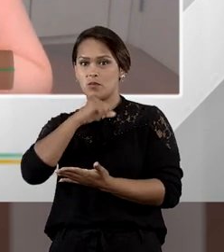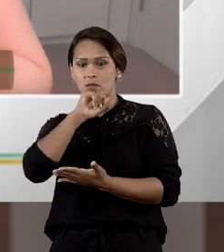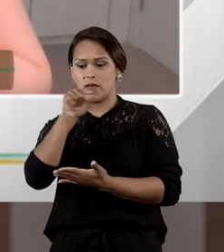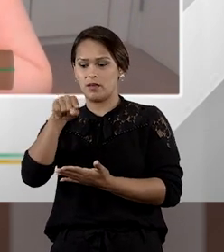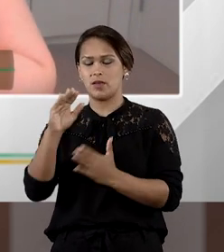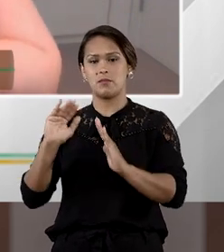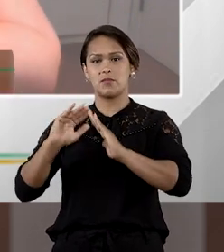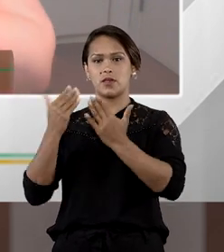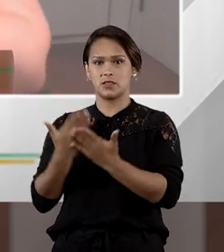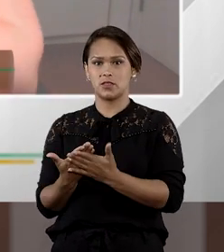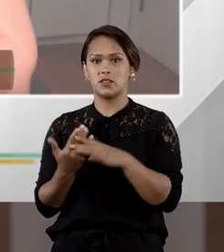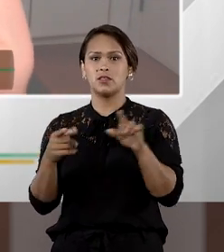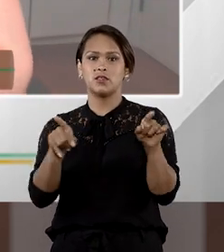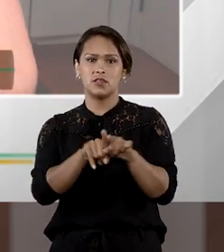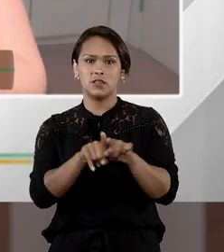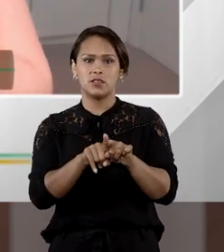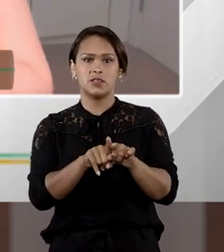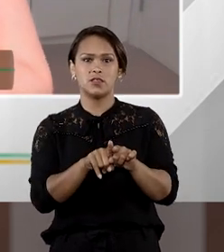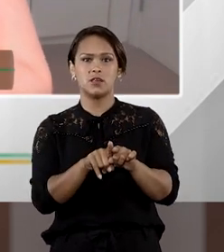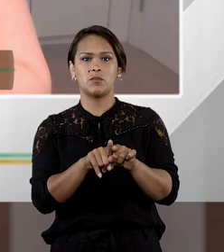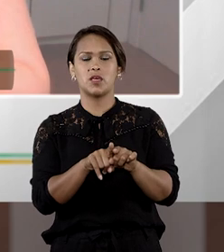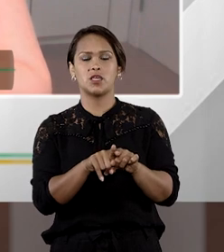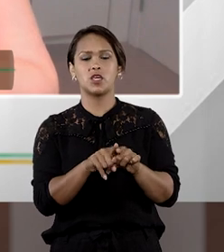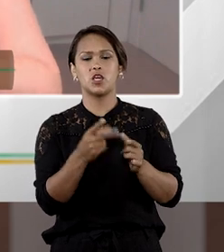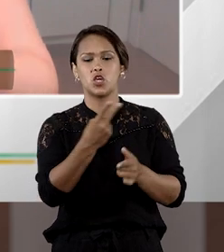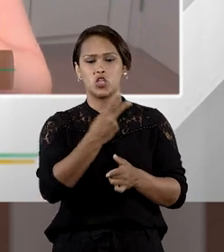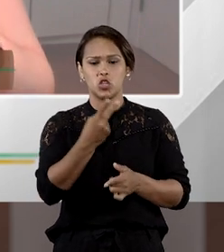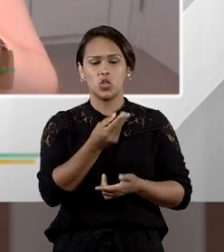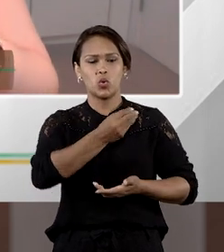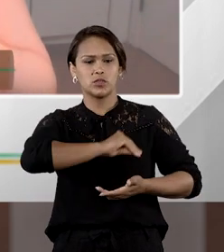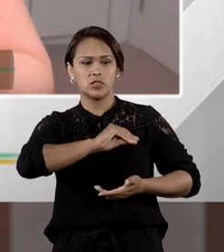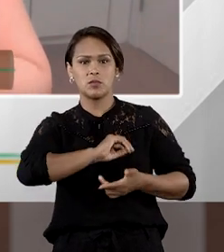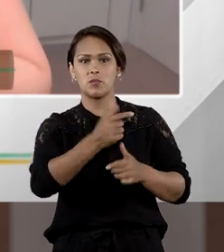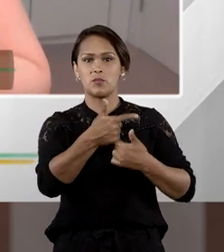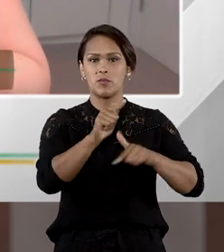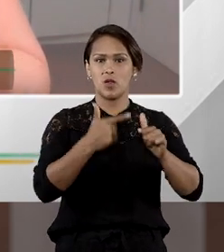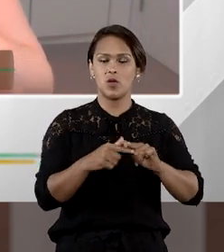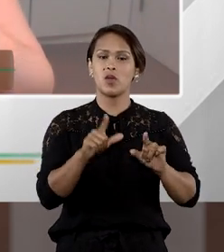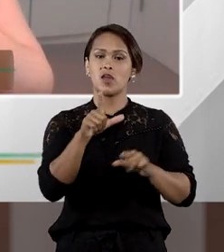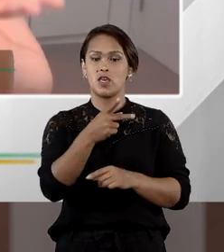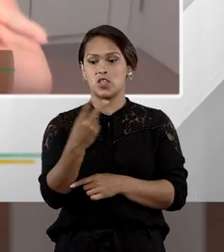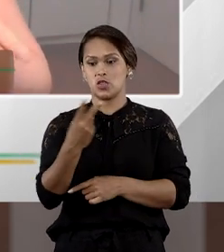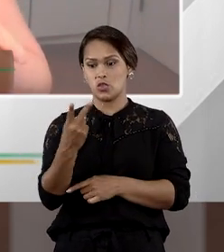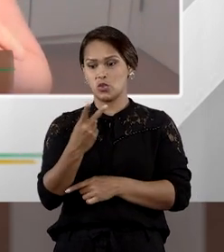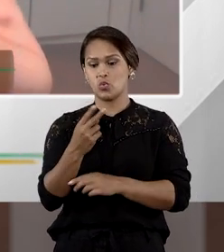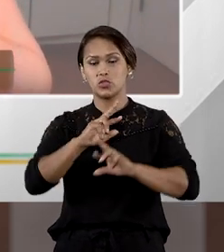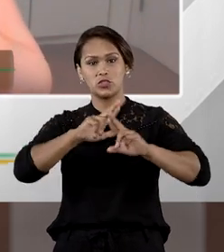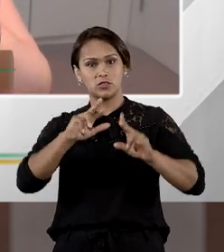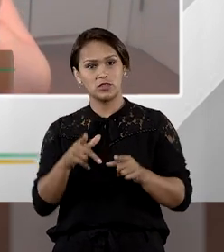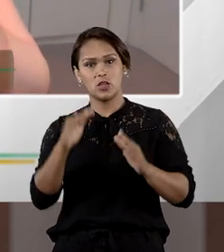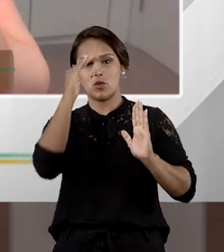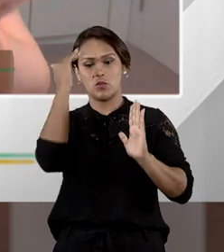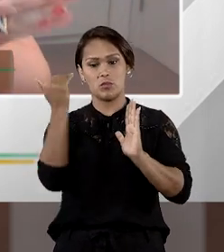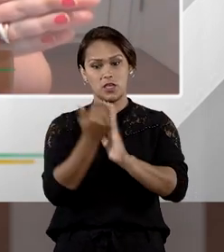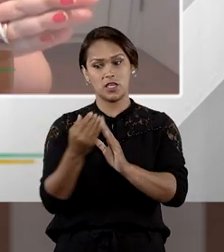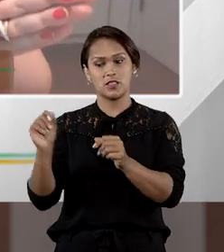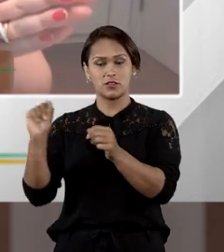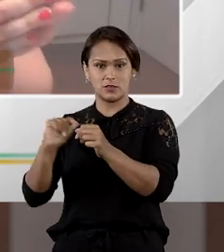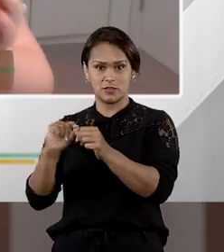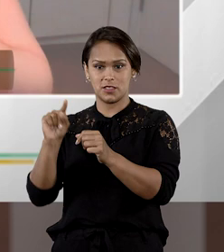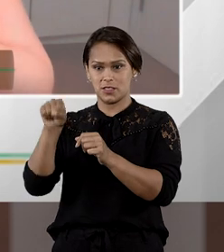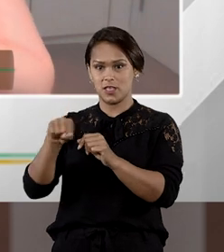no caso, e também, digamos, dois salários mínimos para as outras despesas, a gente vai ter duas obrigações diferentes, uma obrigação de